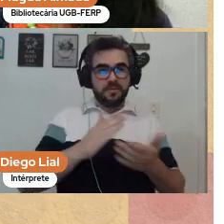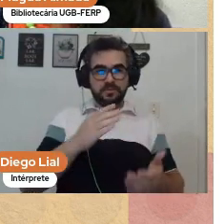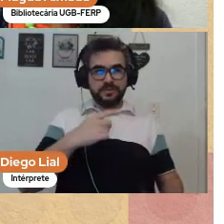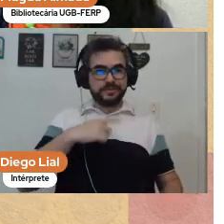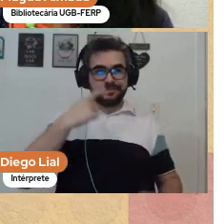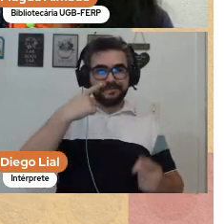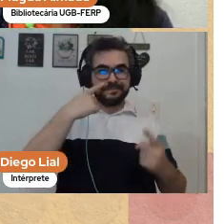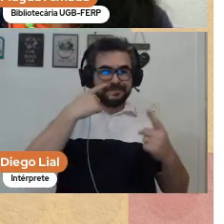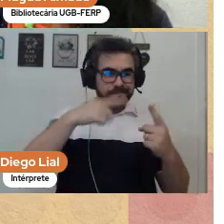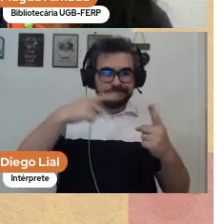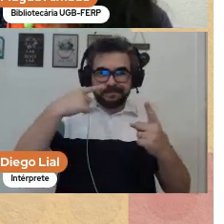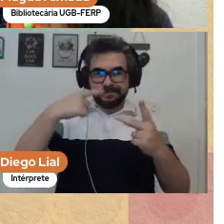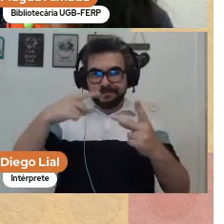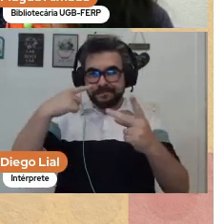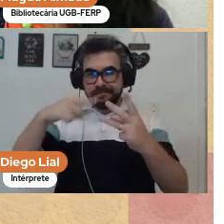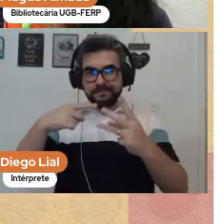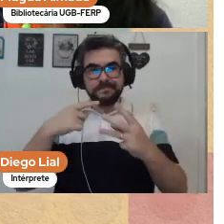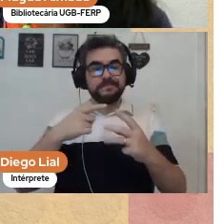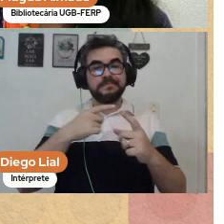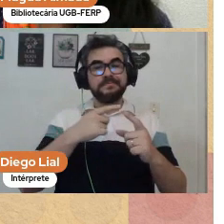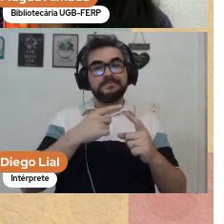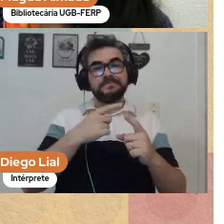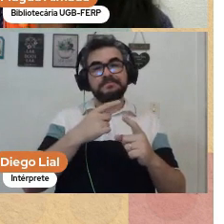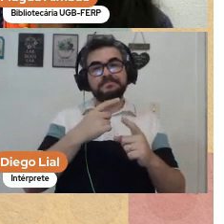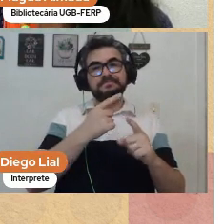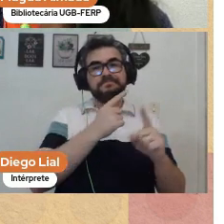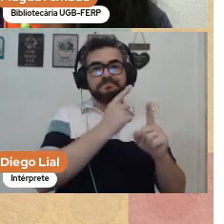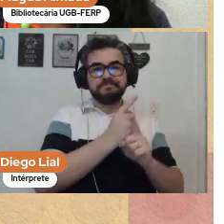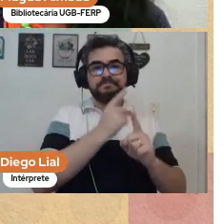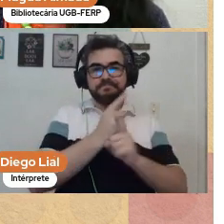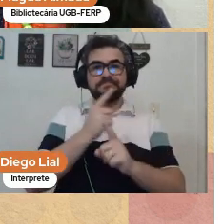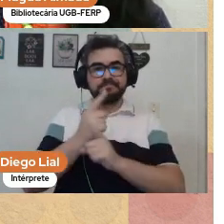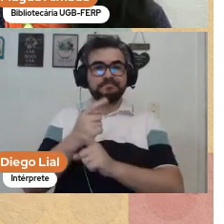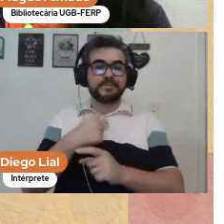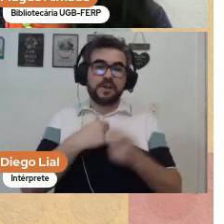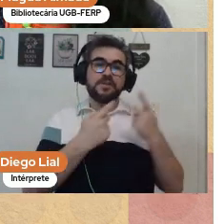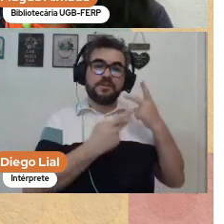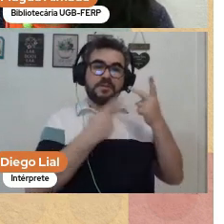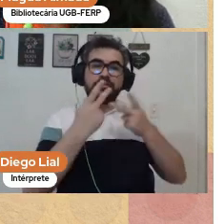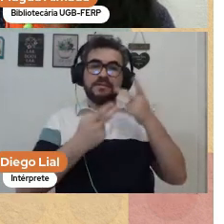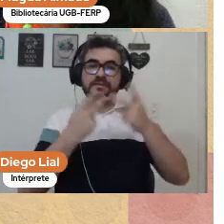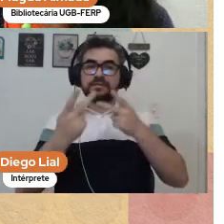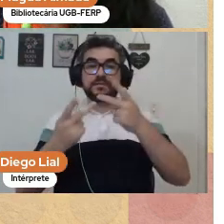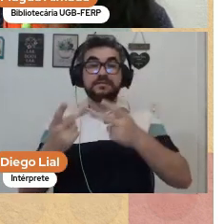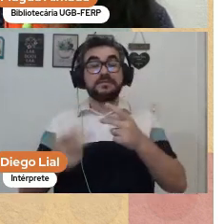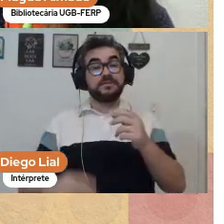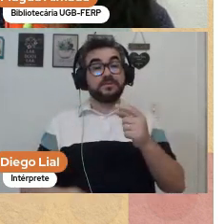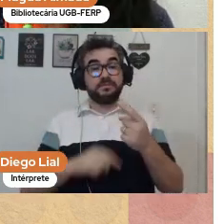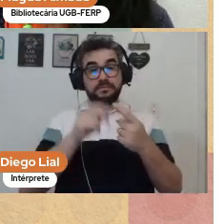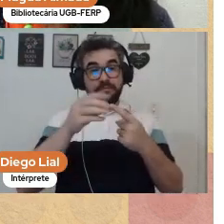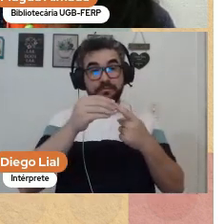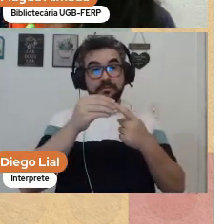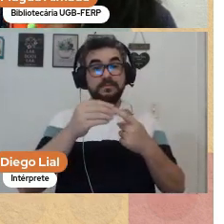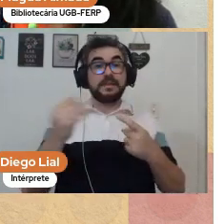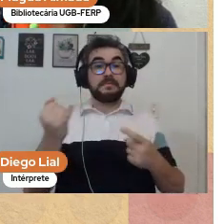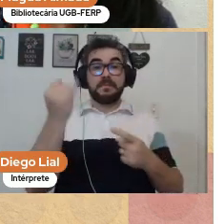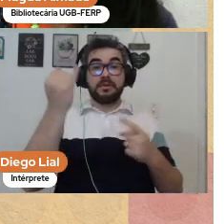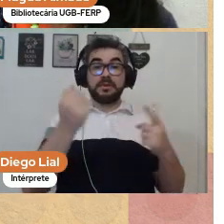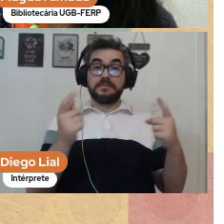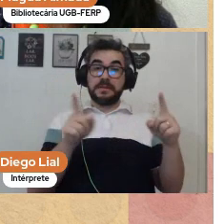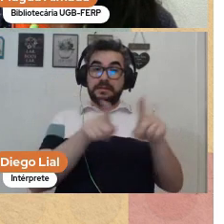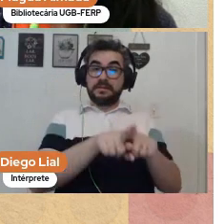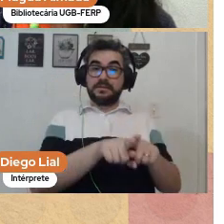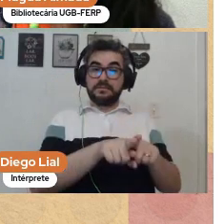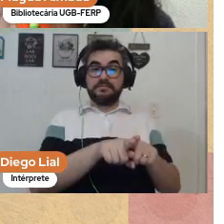falando já o tempo todo, que são as parcerias que precisamos ter para que, de fato, se consolide um plano